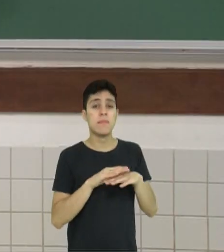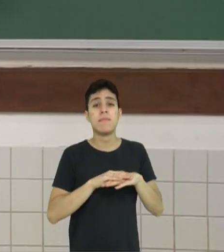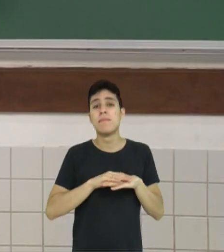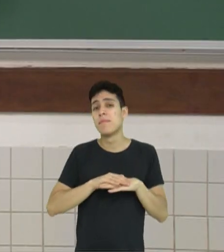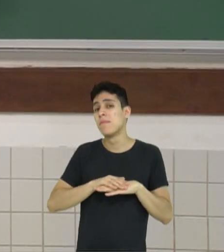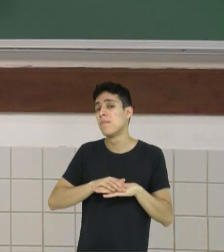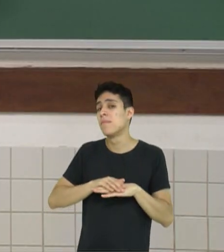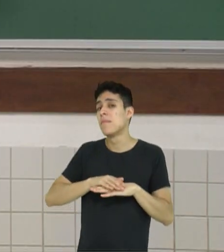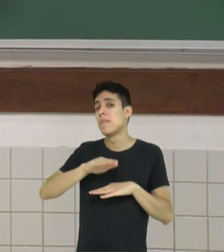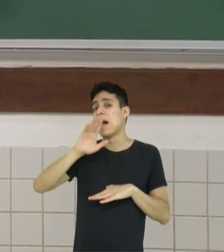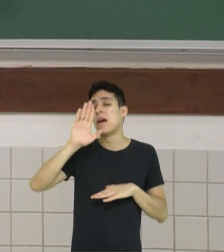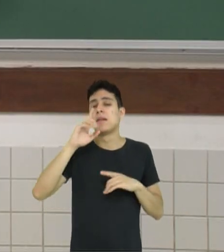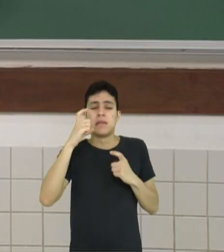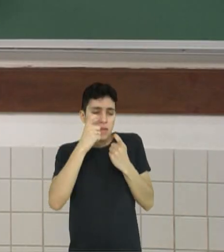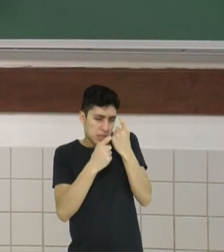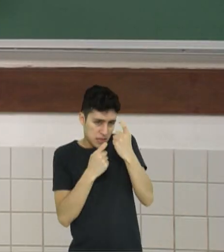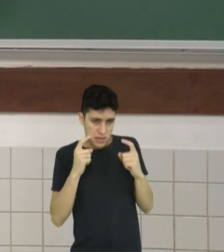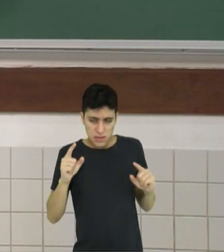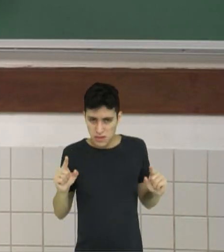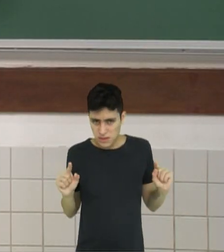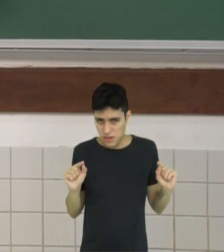preocupação com essa